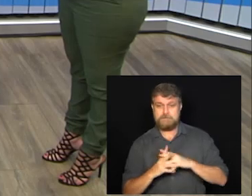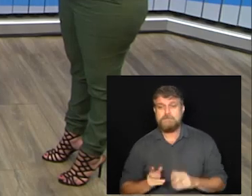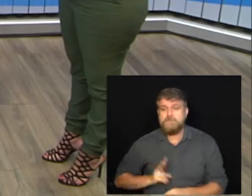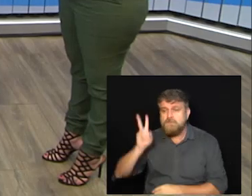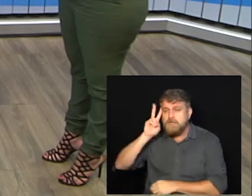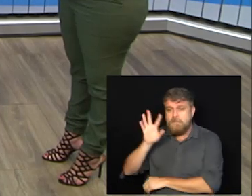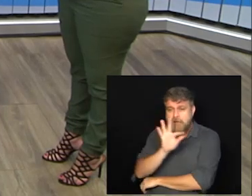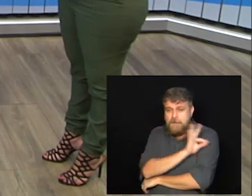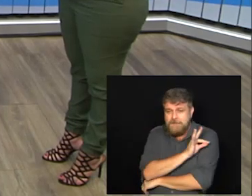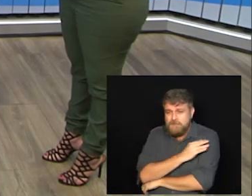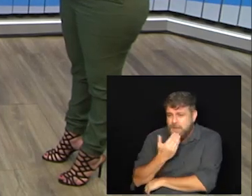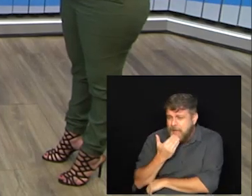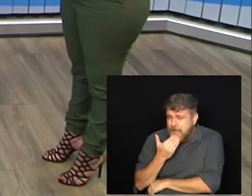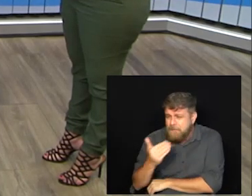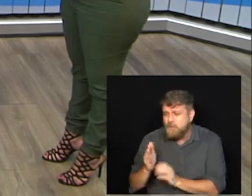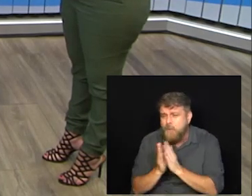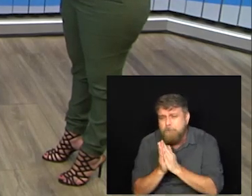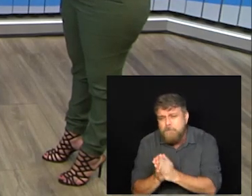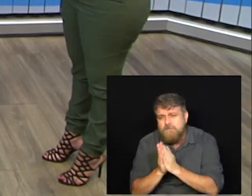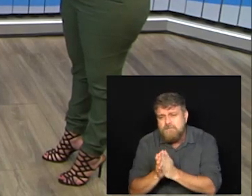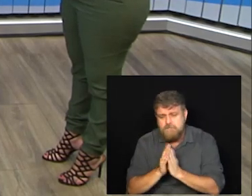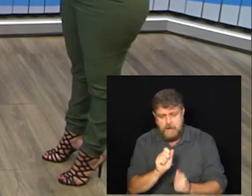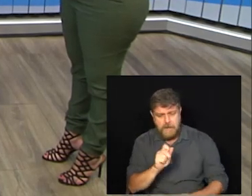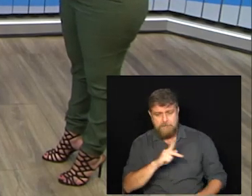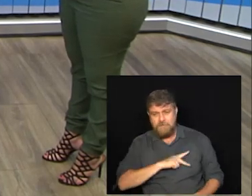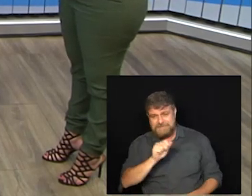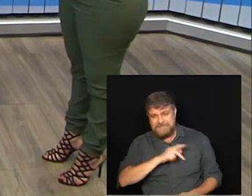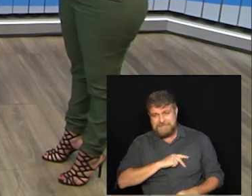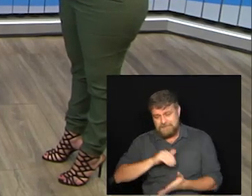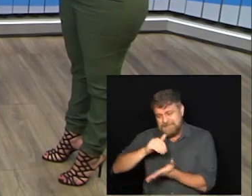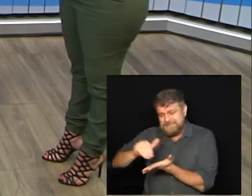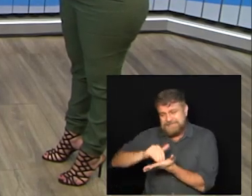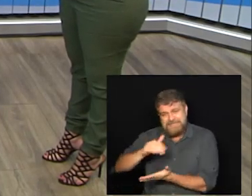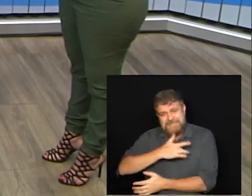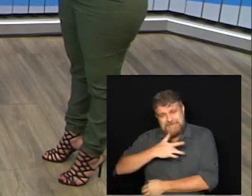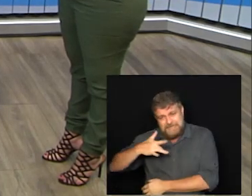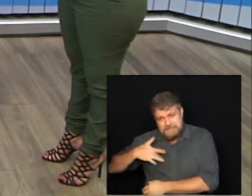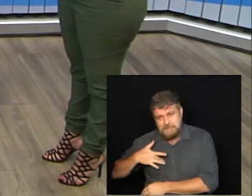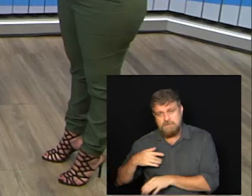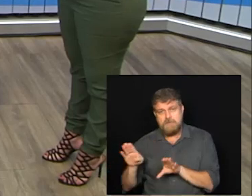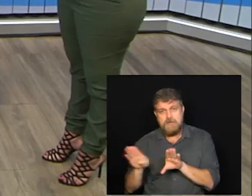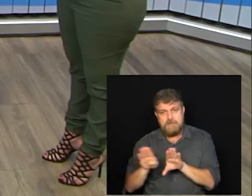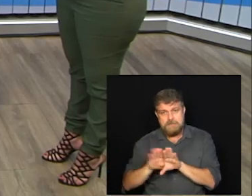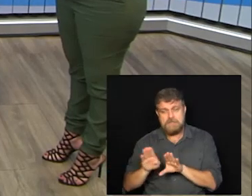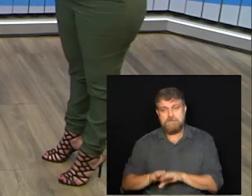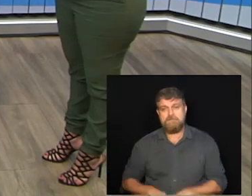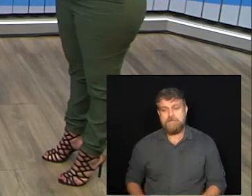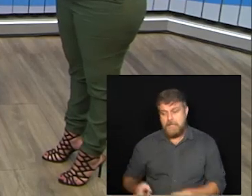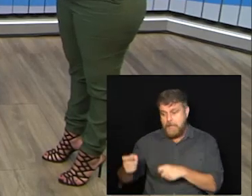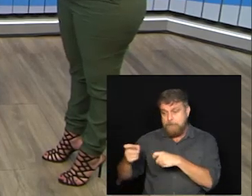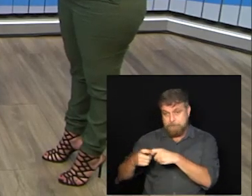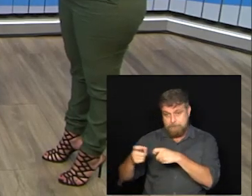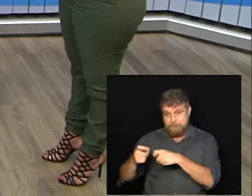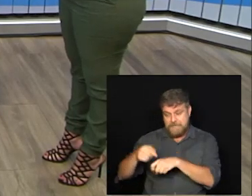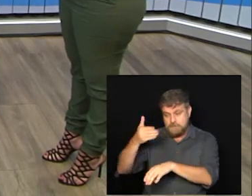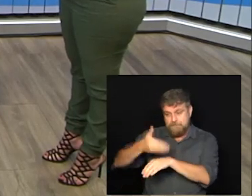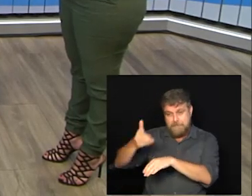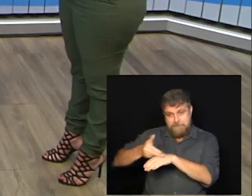um apelo para que aposentados da Secretaria de Saúde e até residentes